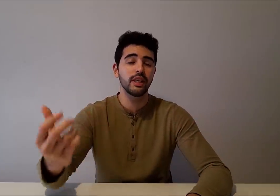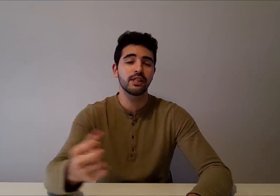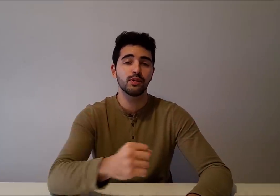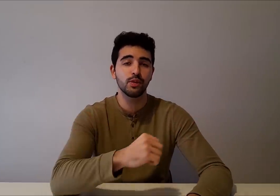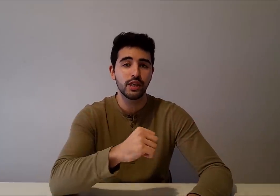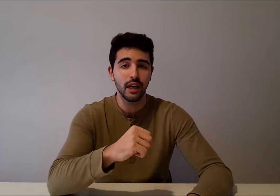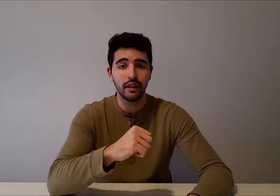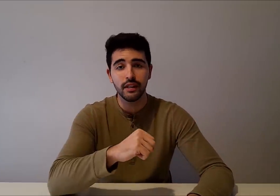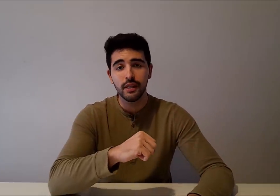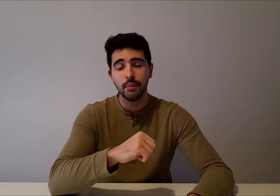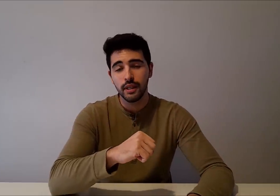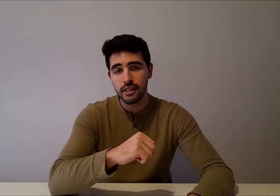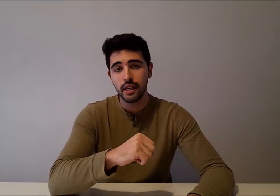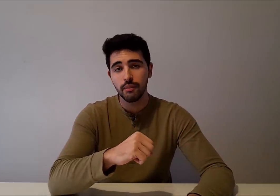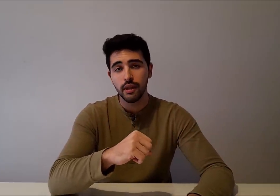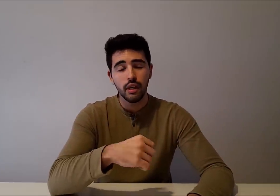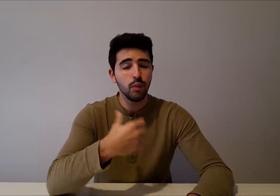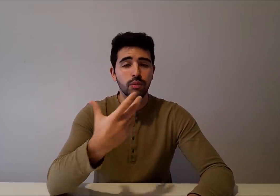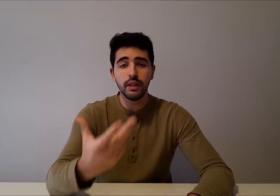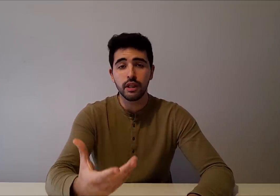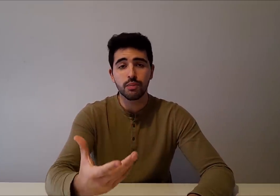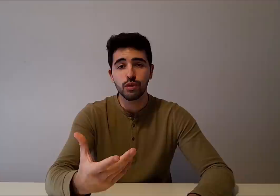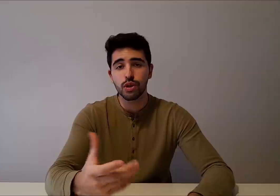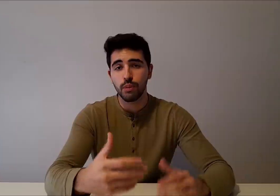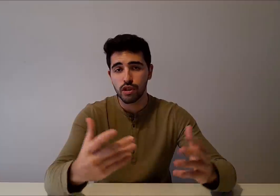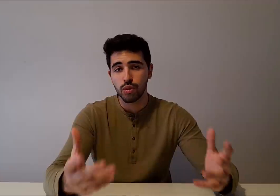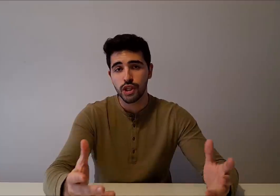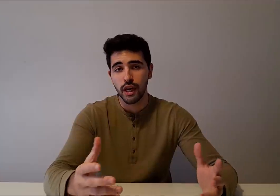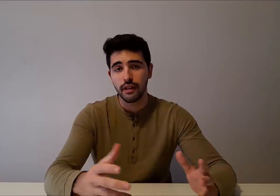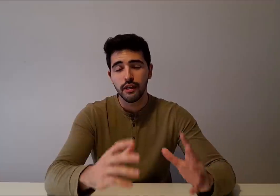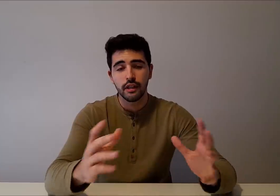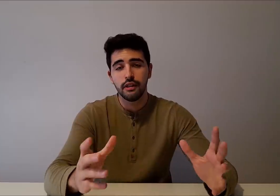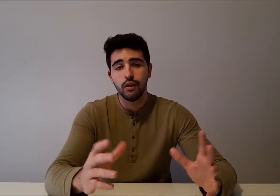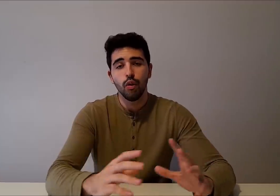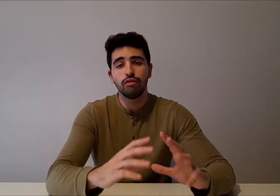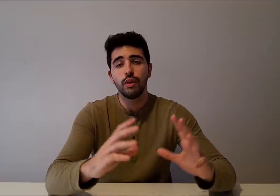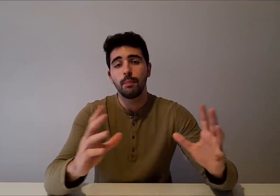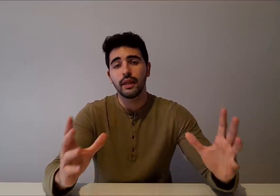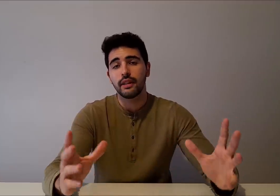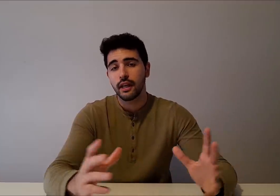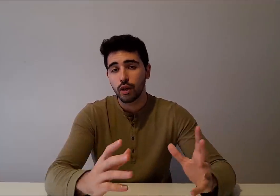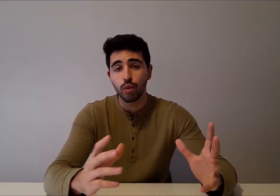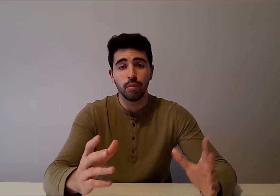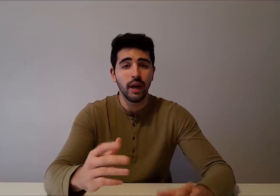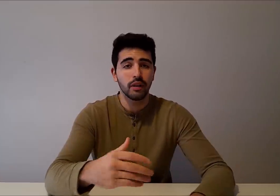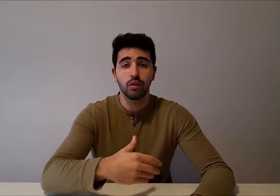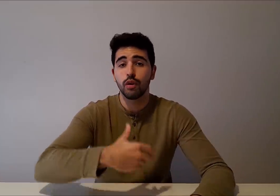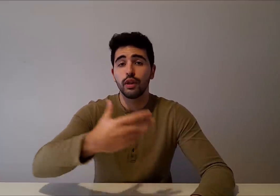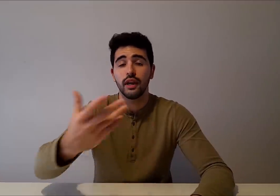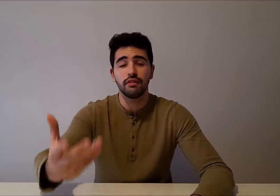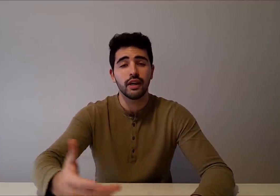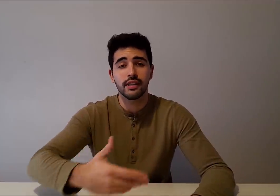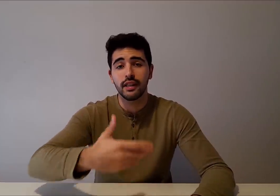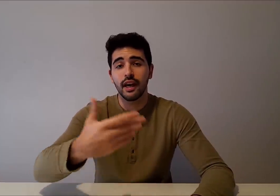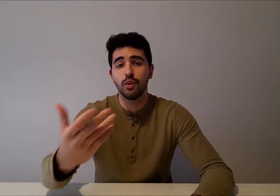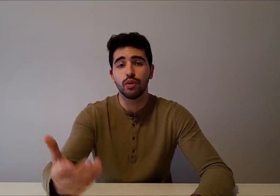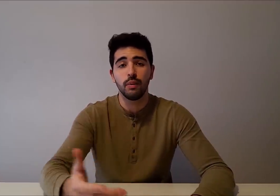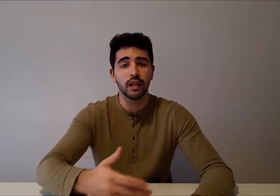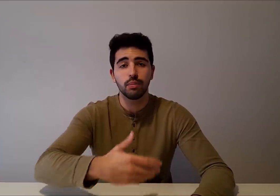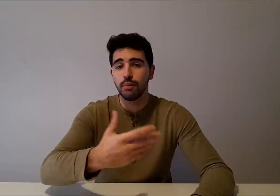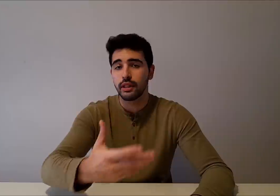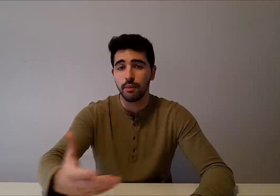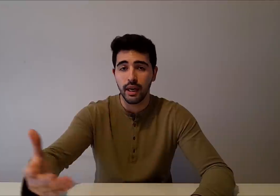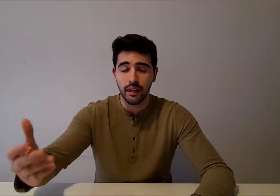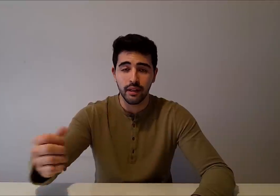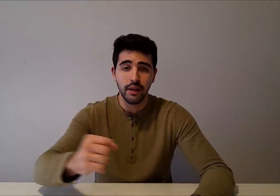a opinião da comunicação social em stream Eu Admito que as pessoas possam achar que houve um empate técnico do debate ou que Rui Tavares até